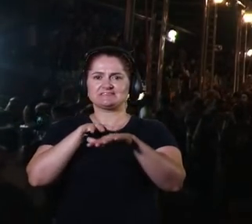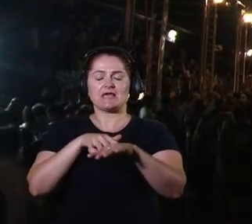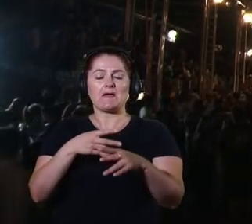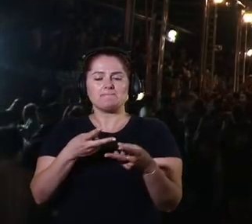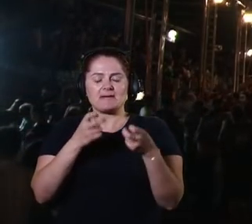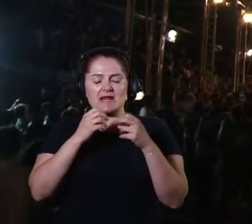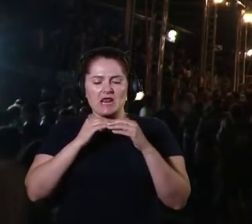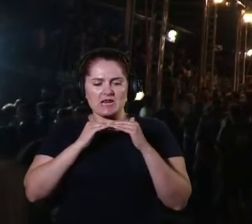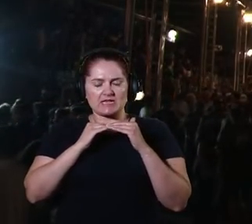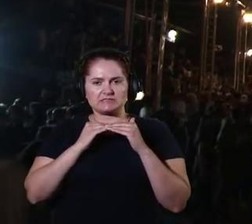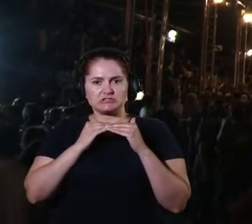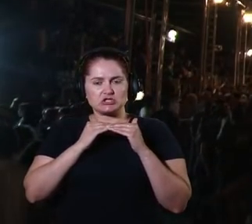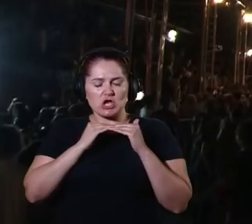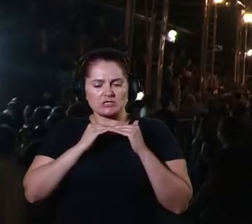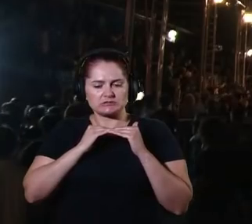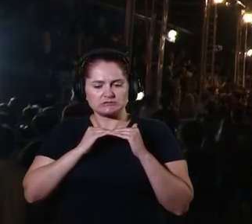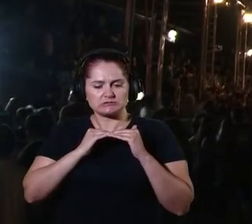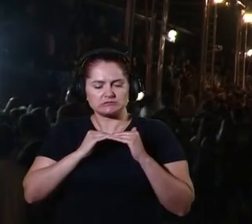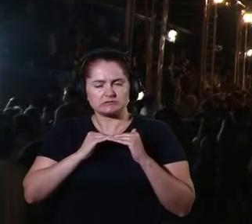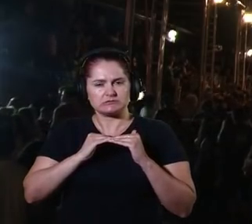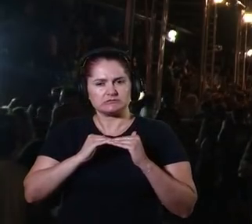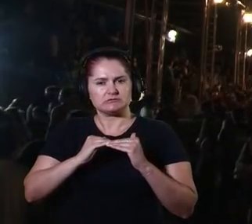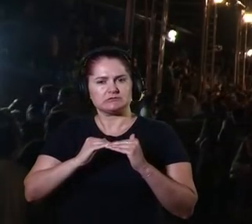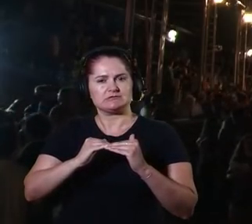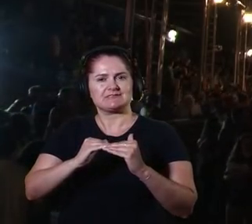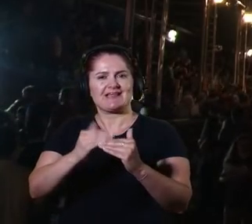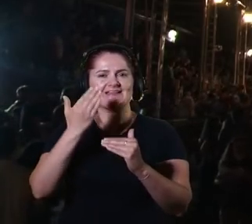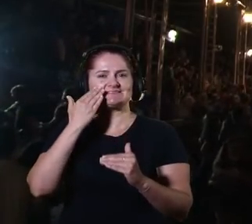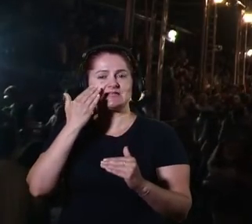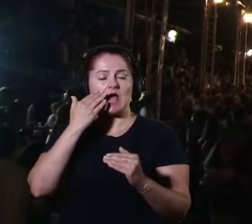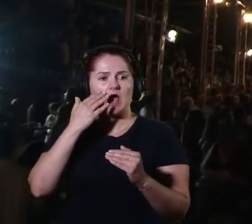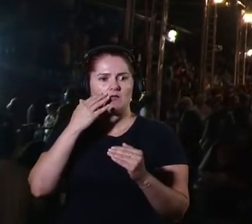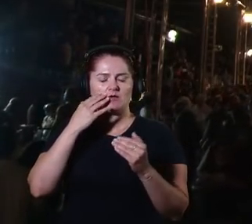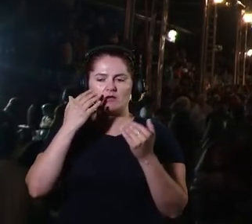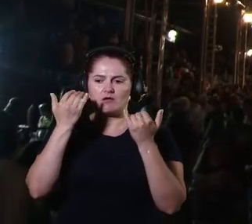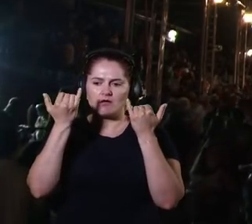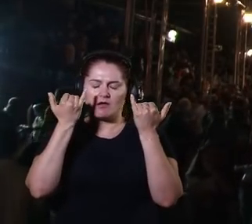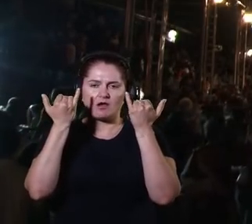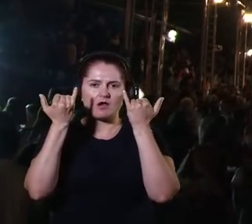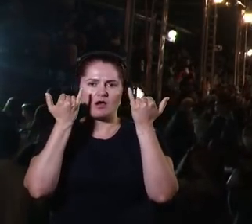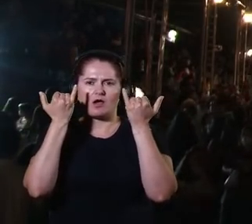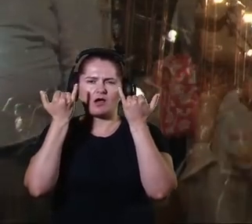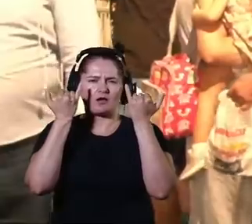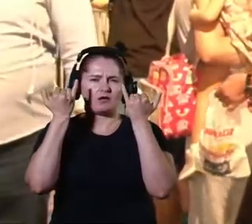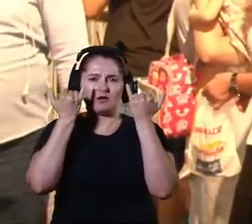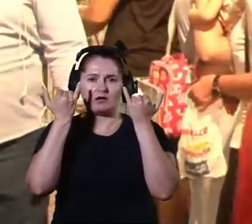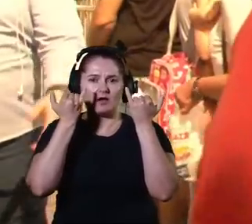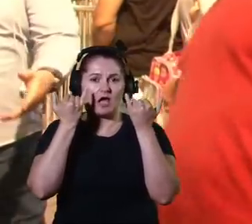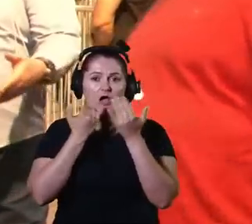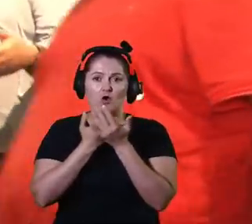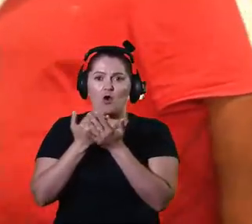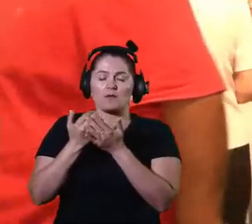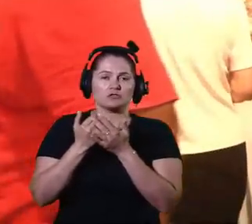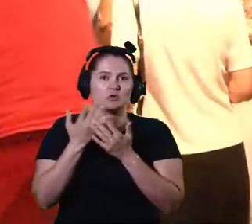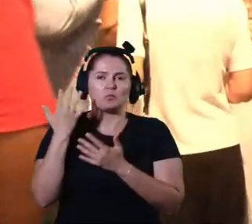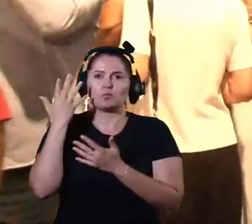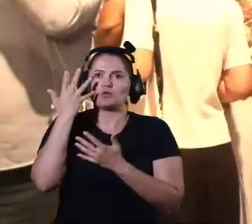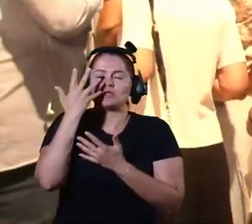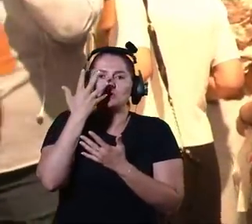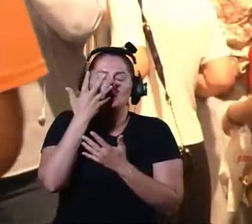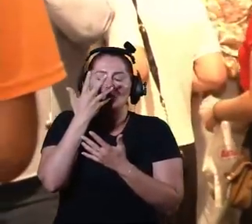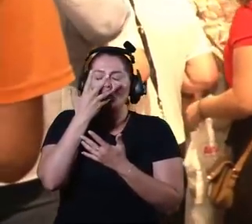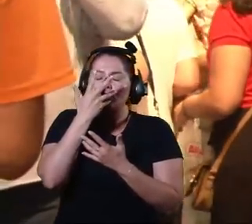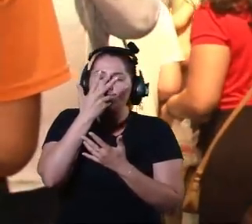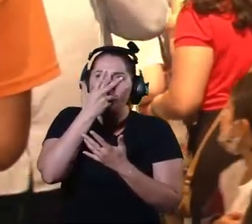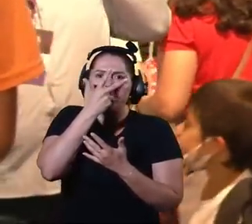cada vez envolver mais o público. Foi como eu me senti, né? Achando já a primeira ala belíssima, a segunda mais ainda, a terceira mais